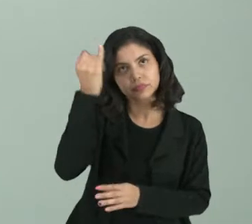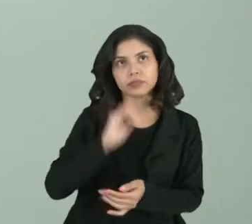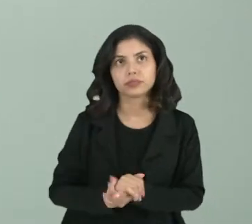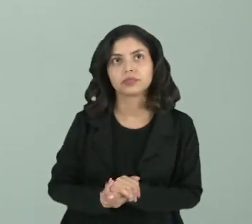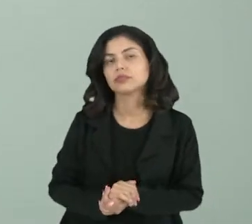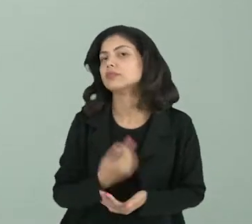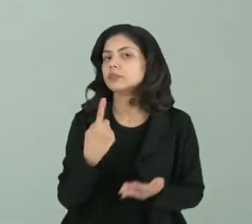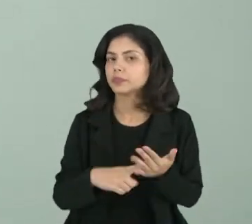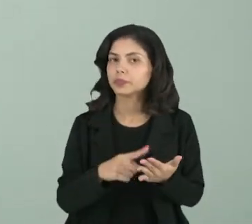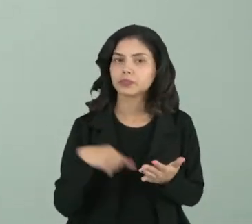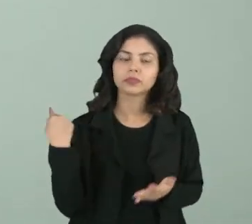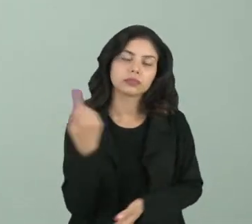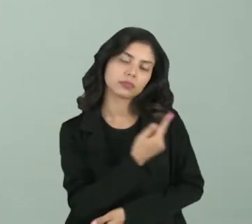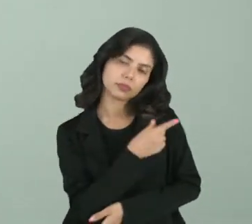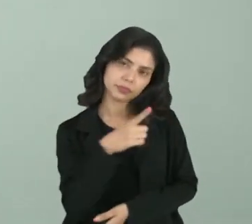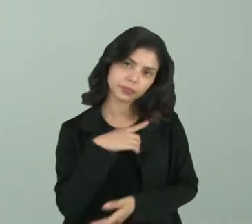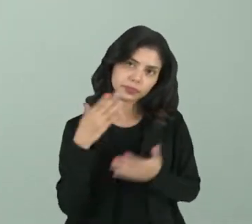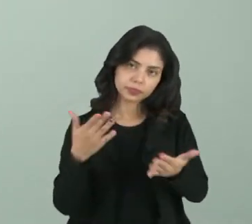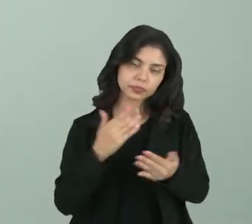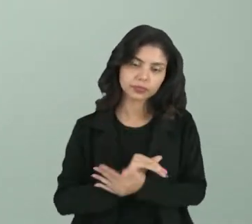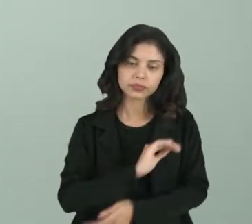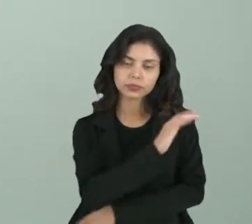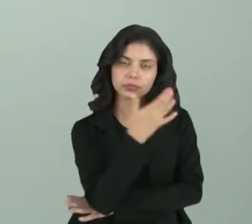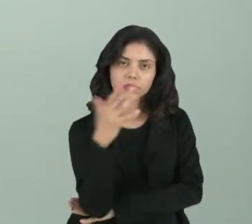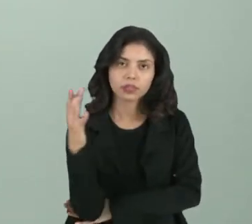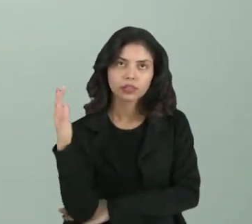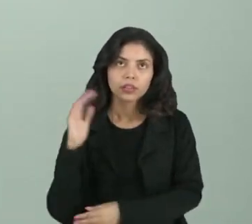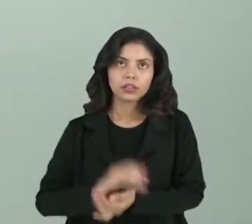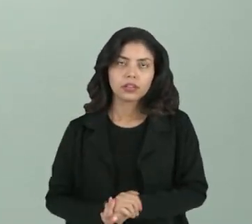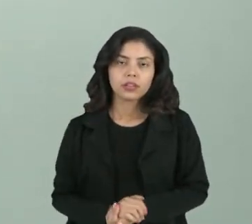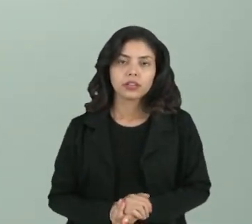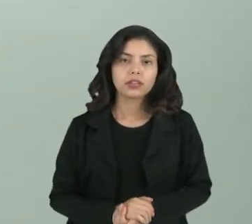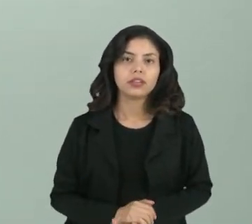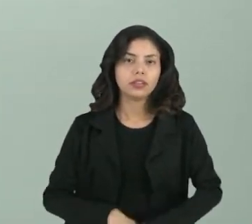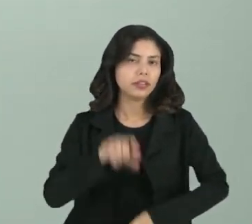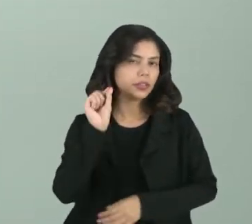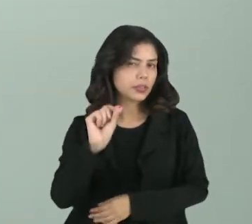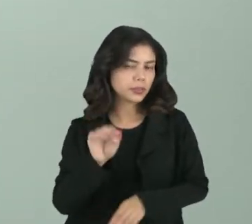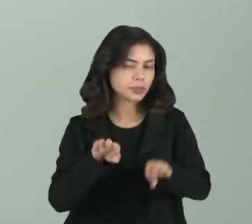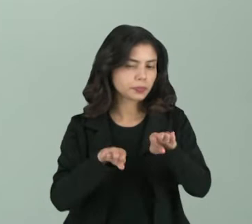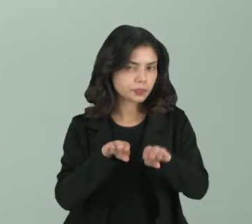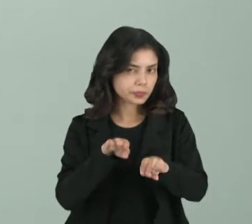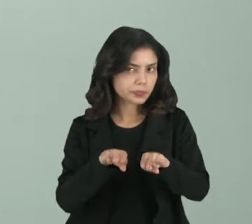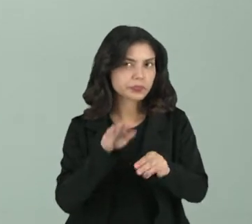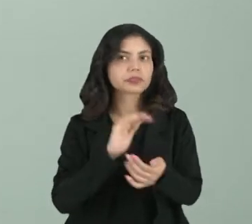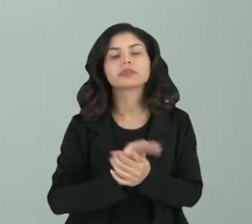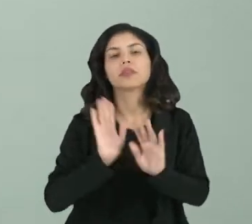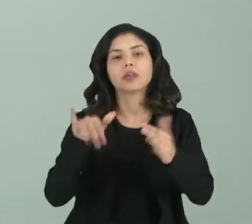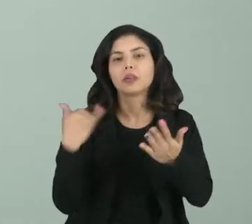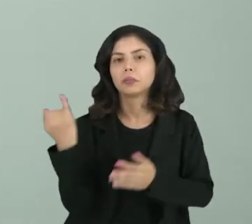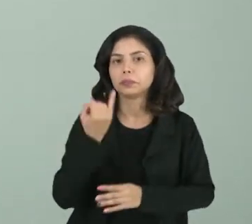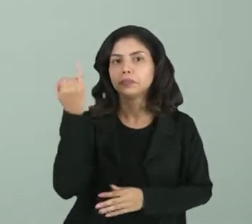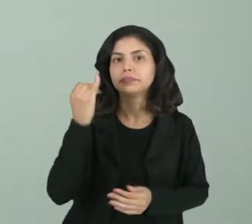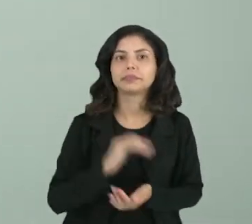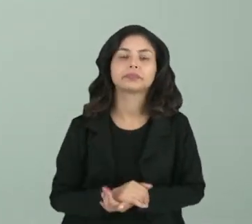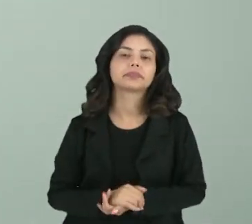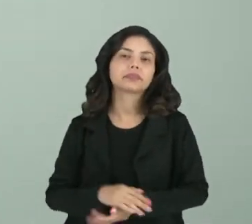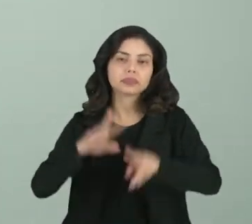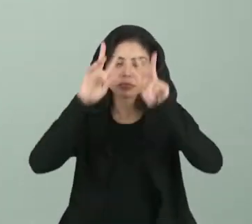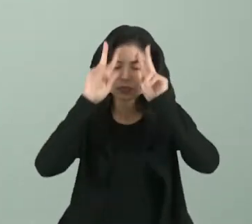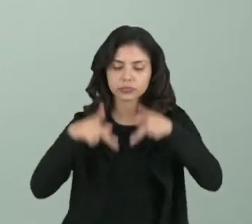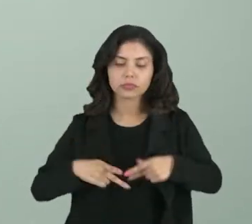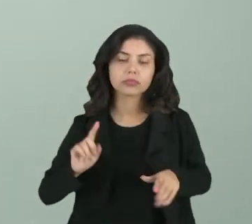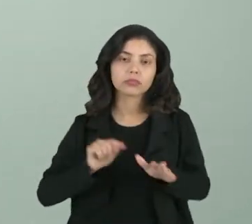do compromisso que nós temos com esse meio ambiente, ok? A gente definiu o que é um equilíbrio, qual é a importância do ser humano dentro